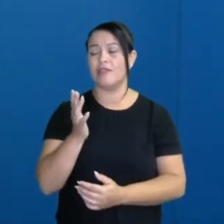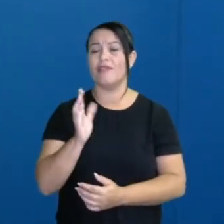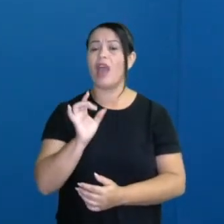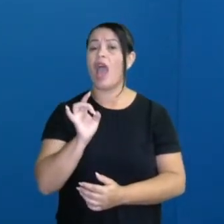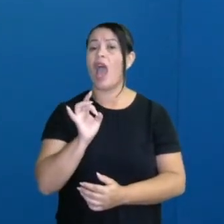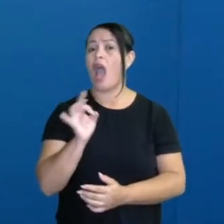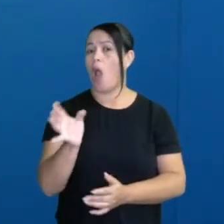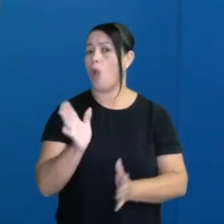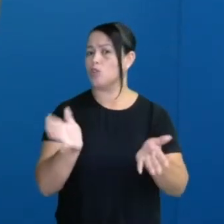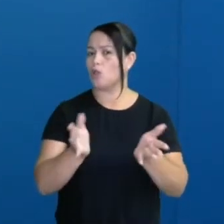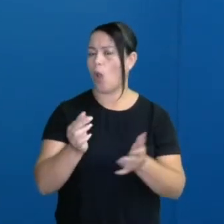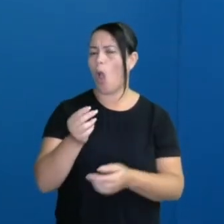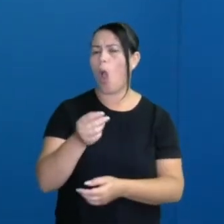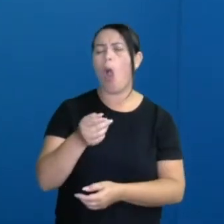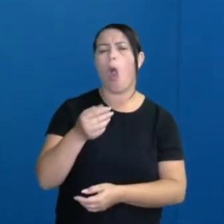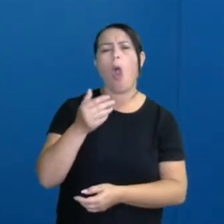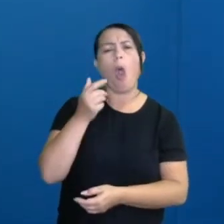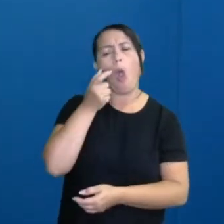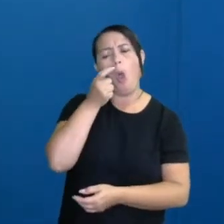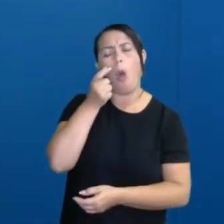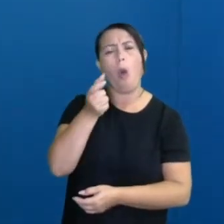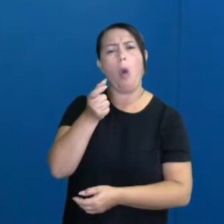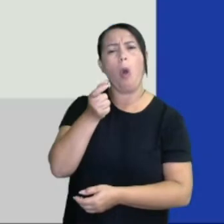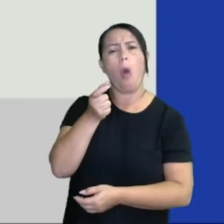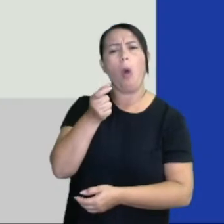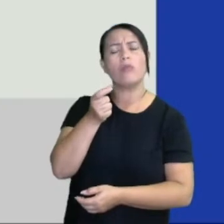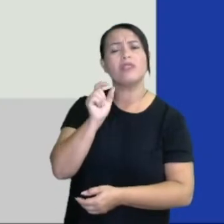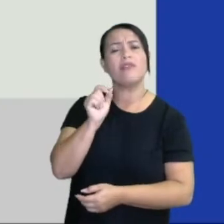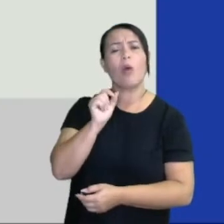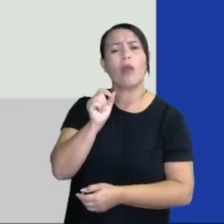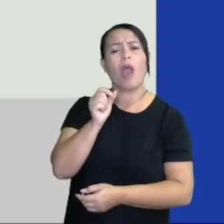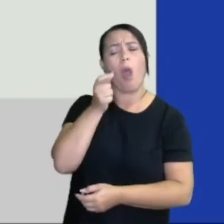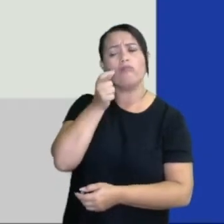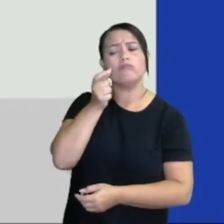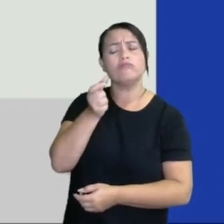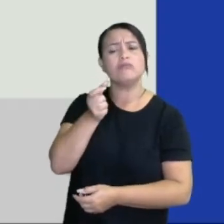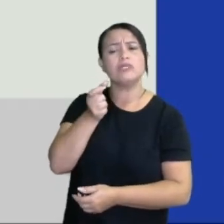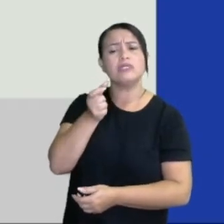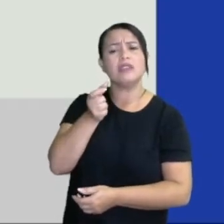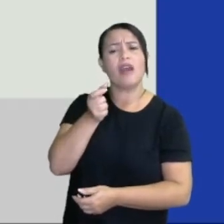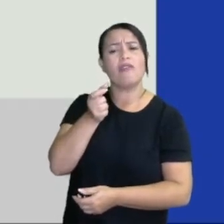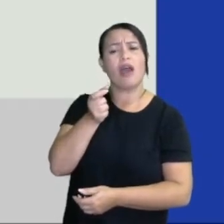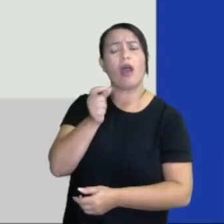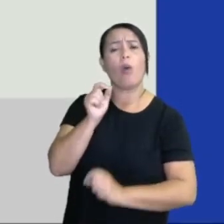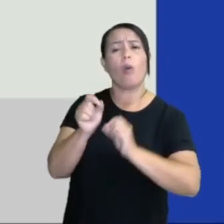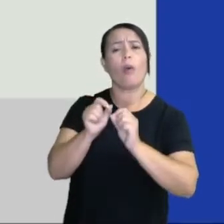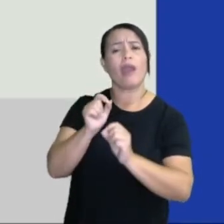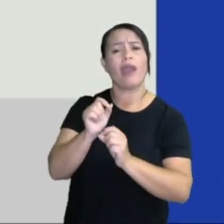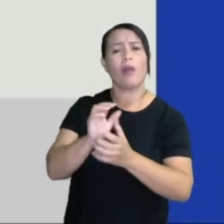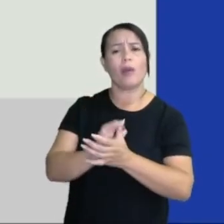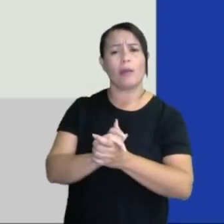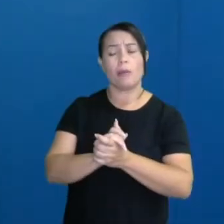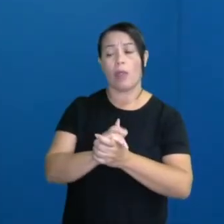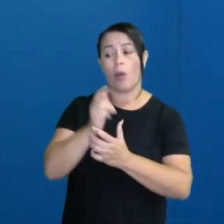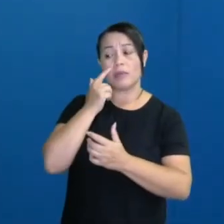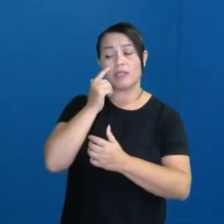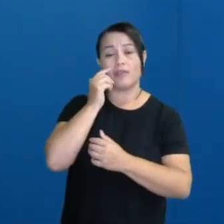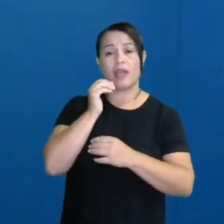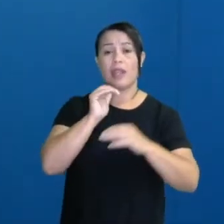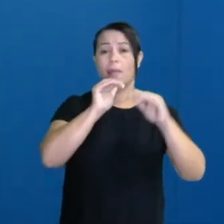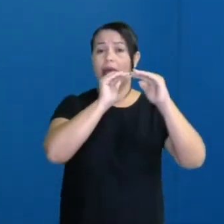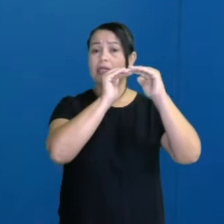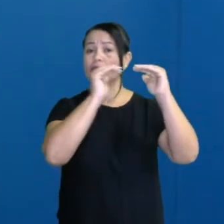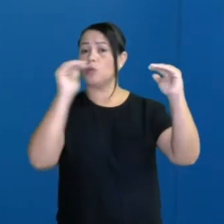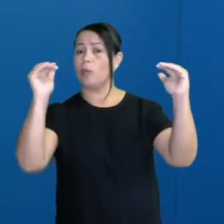agora observar. Ao observar, eu sei o seguinte. Aqui na minha parte superior está o